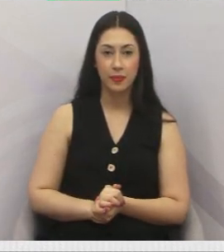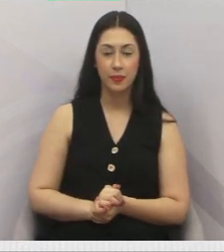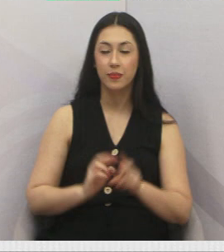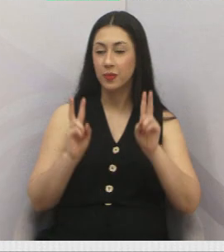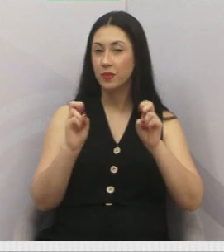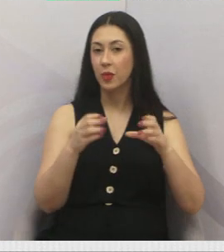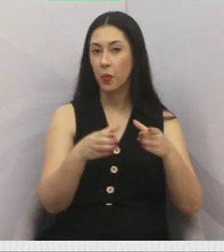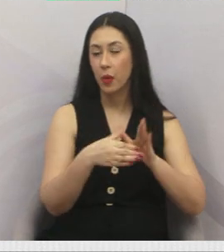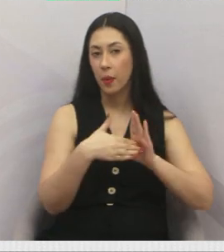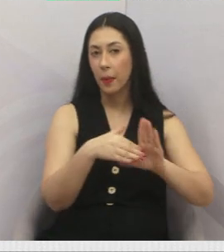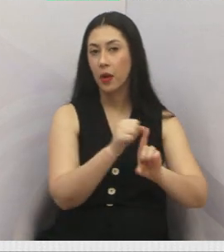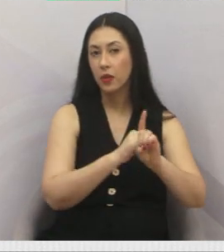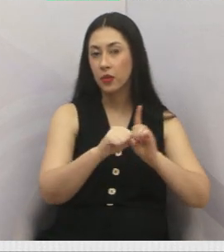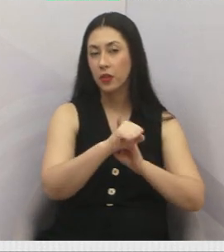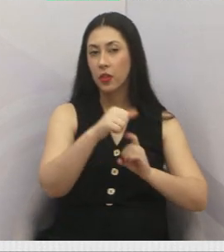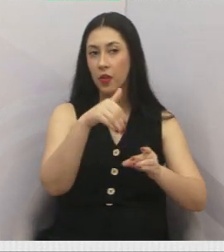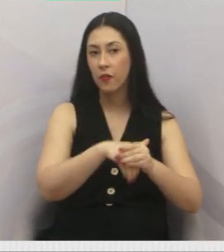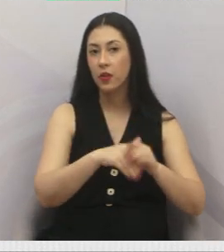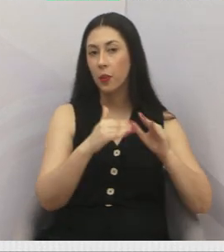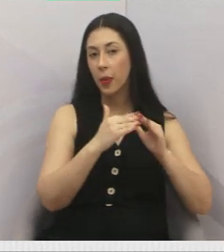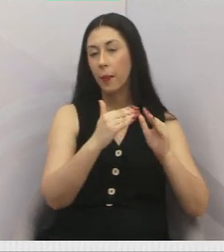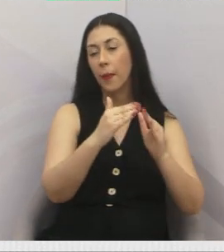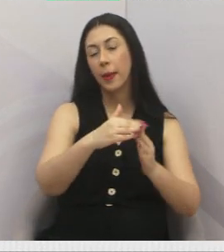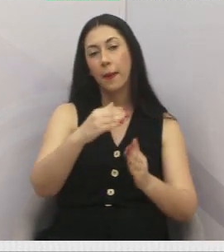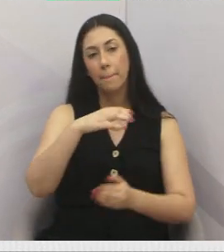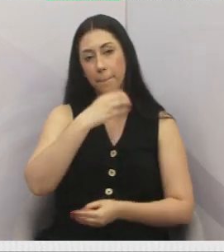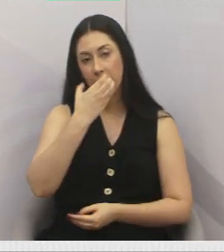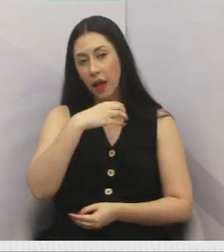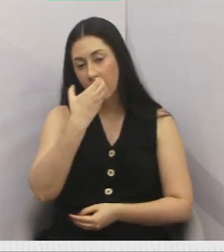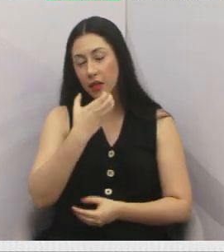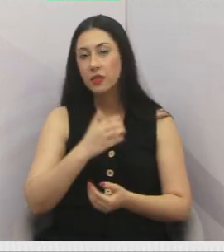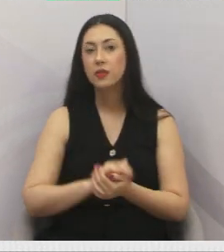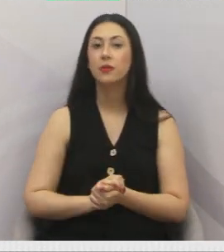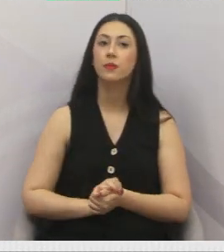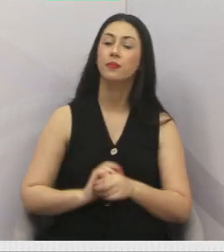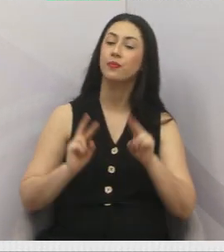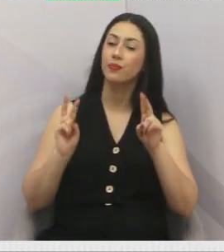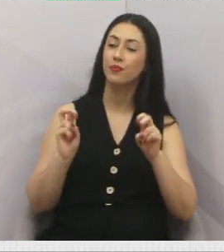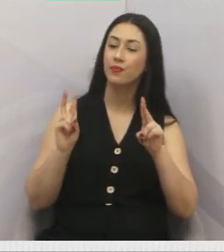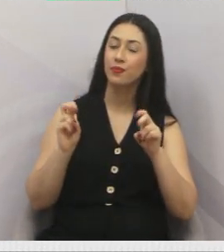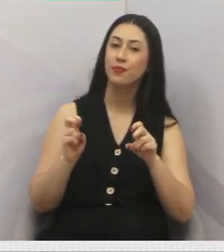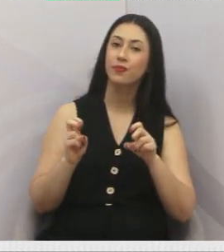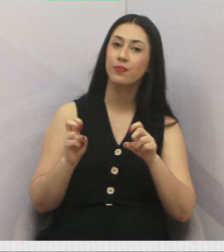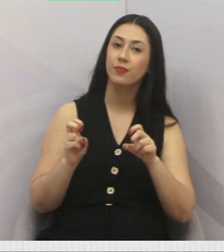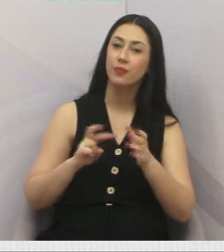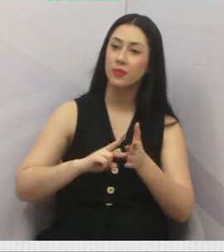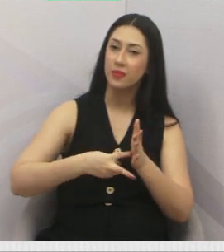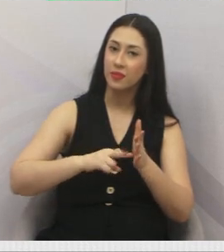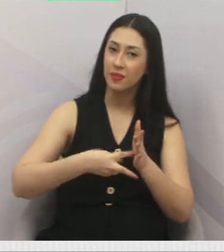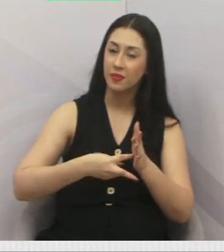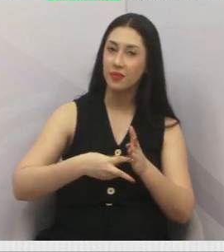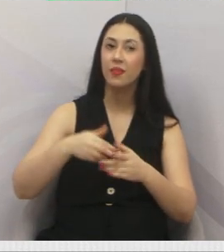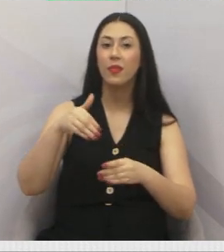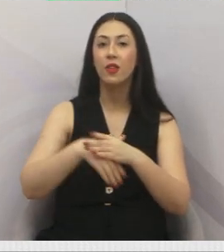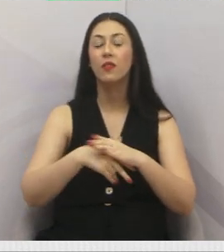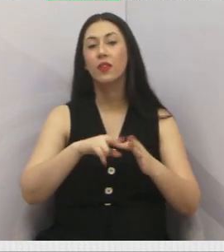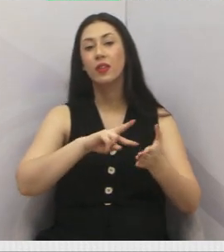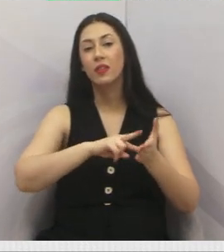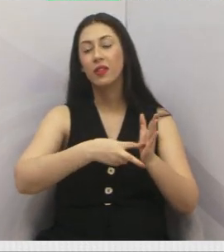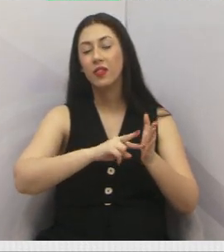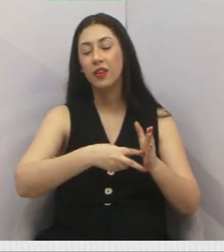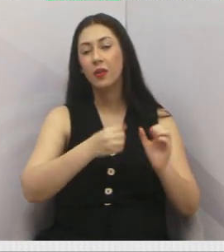Segmento Movimentos Populares, um voto, Jardim Paraíso, Jardim Holanda. Segmento Entidade Classe Sindical, Sindicatos